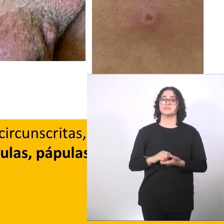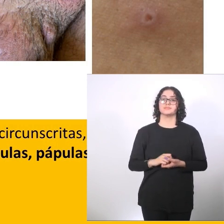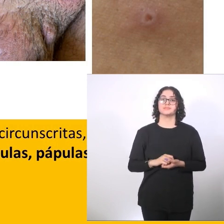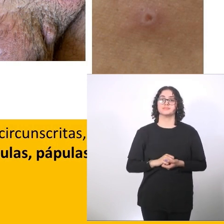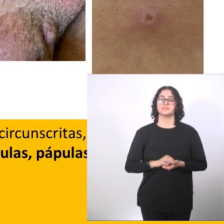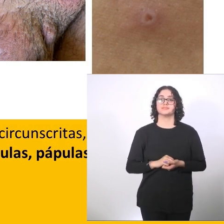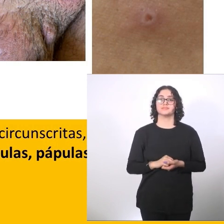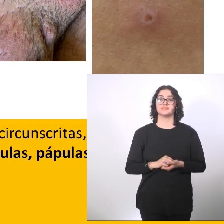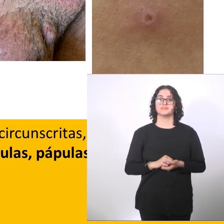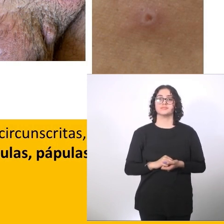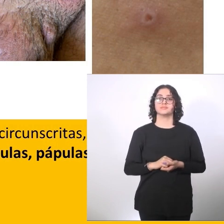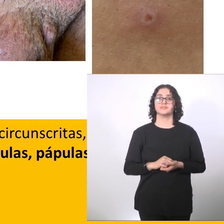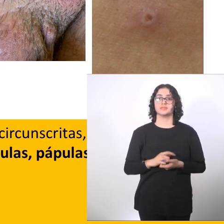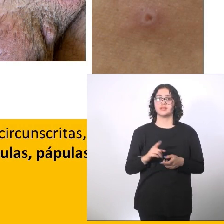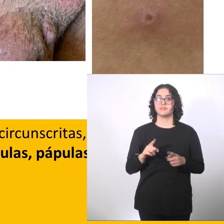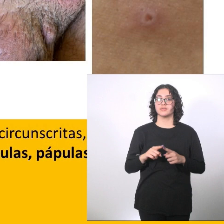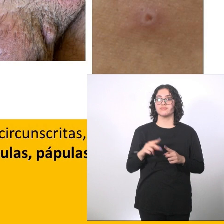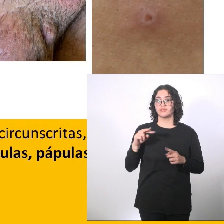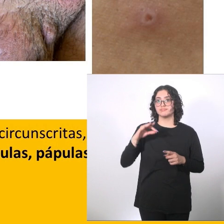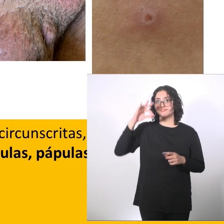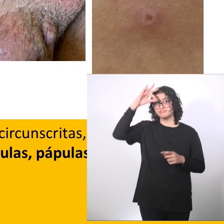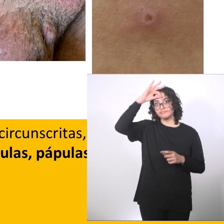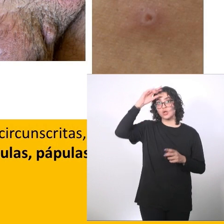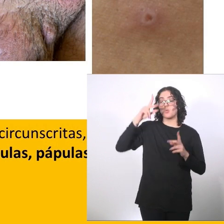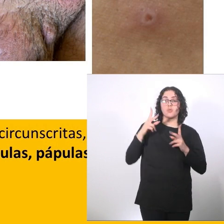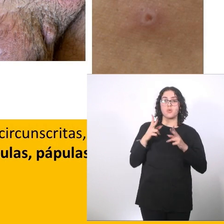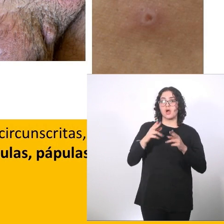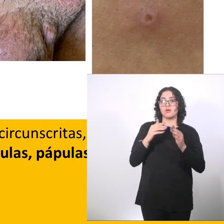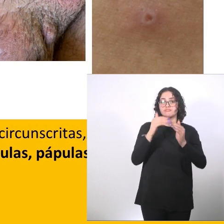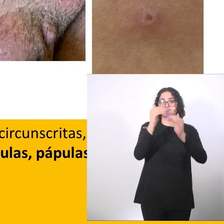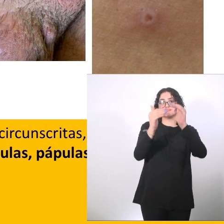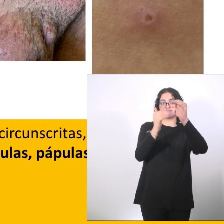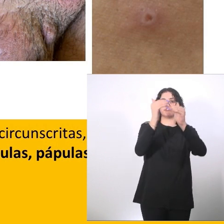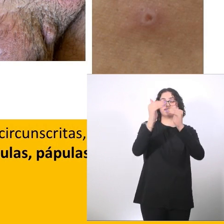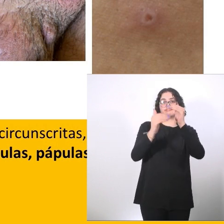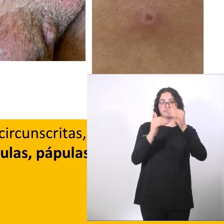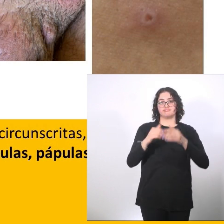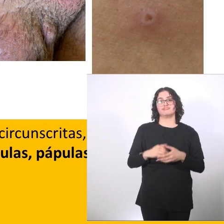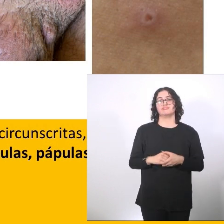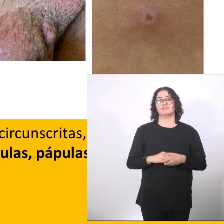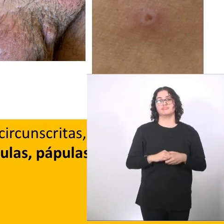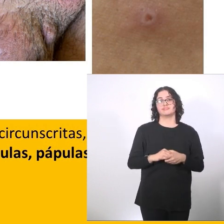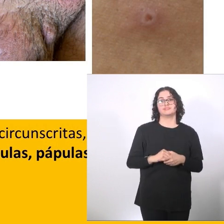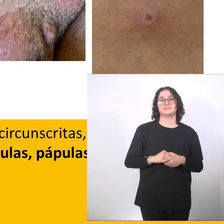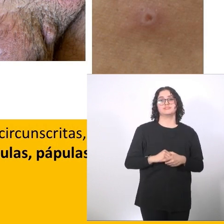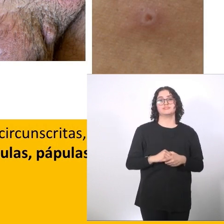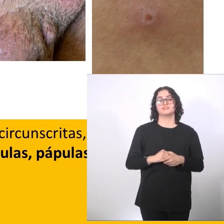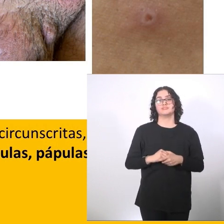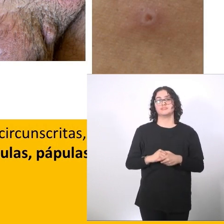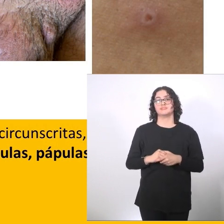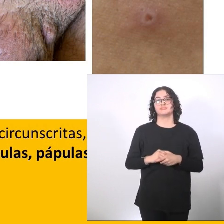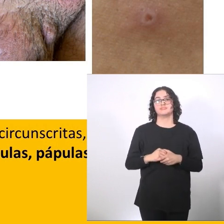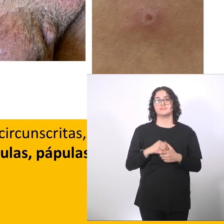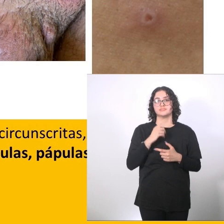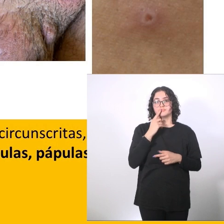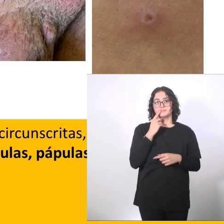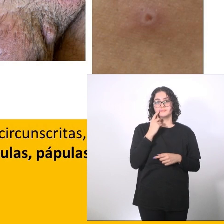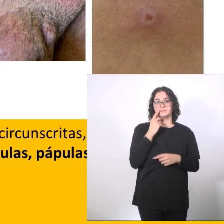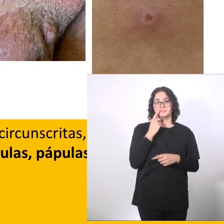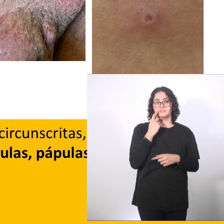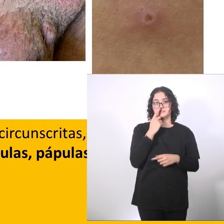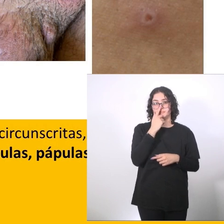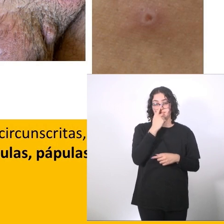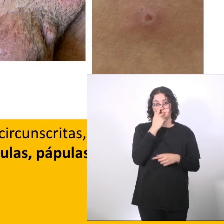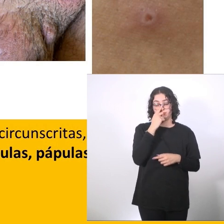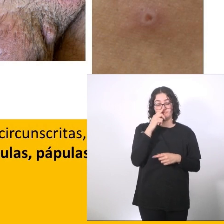Aí numa lesão perianal, também todas na mesma fase de evolução. Ali numa outra lesão peniana,